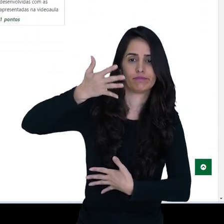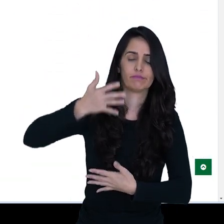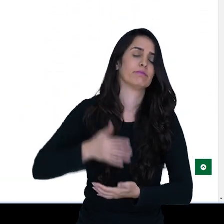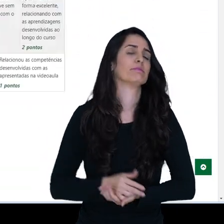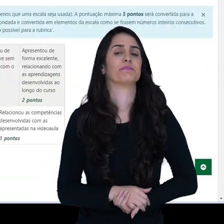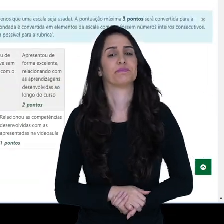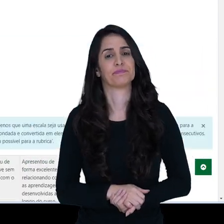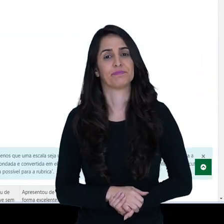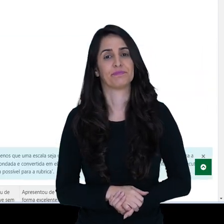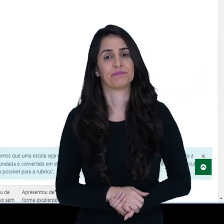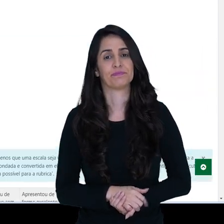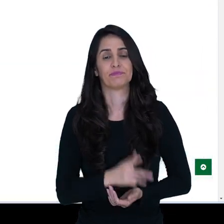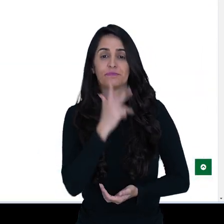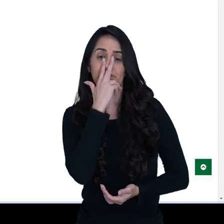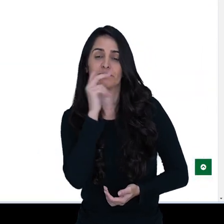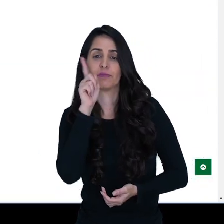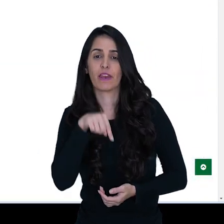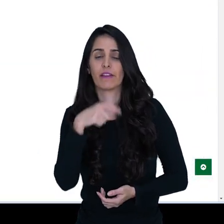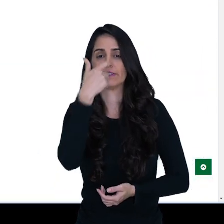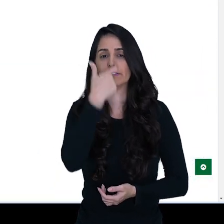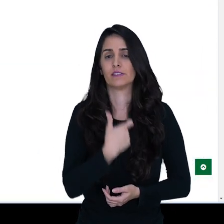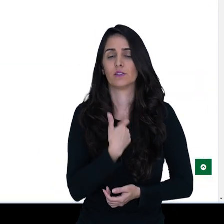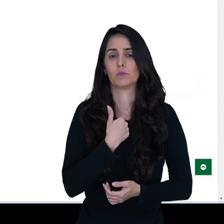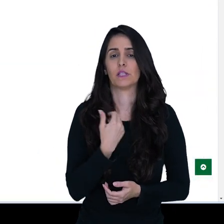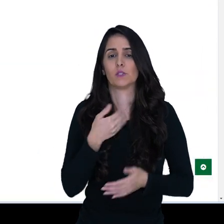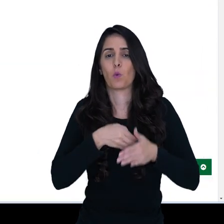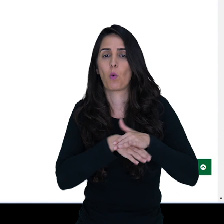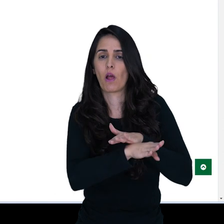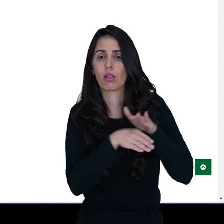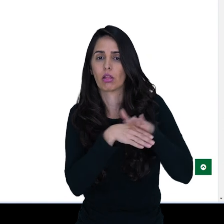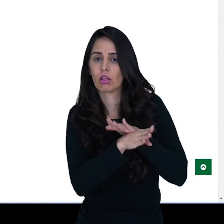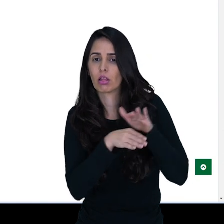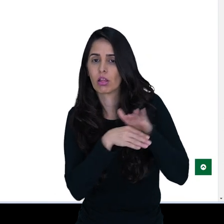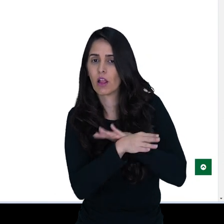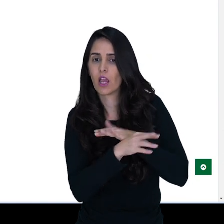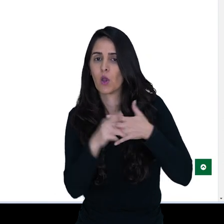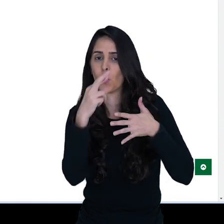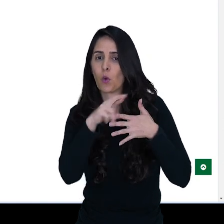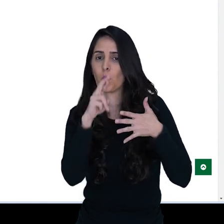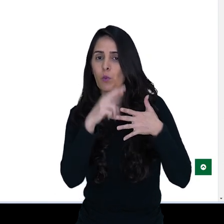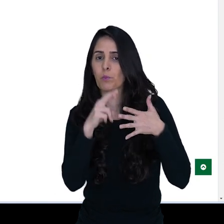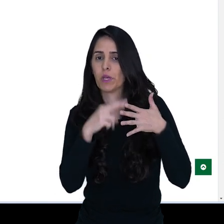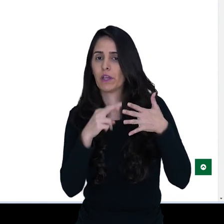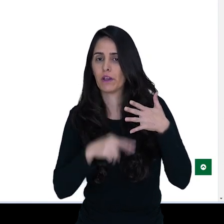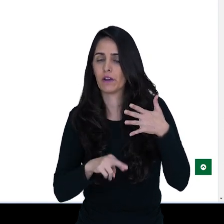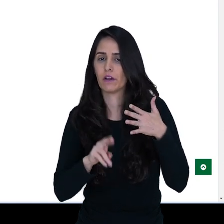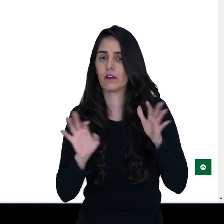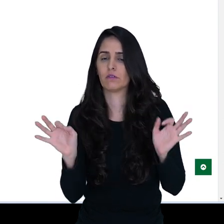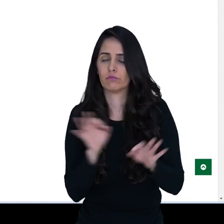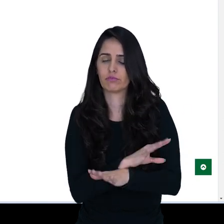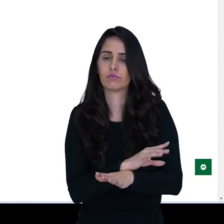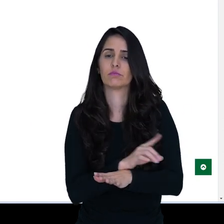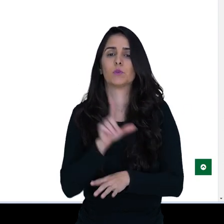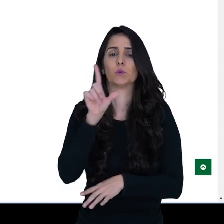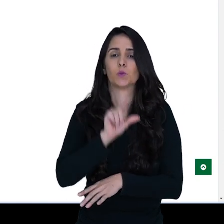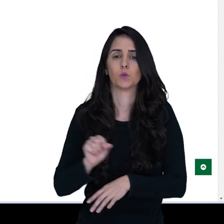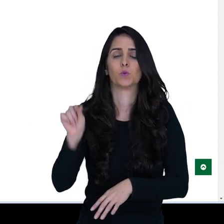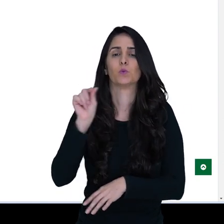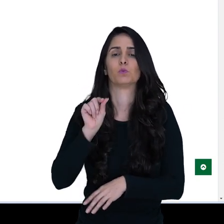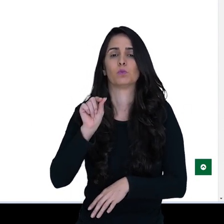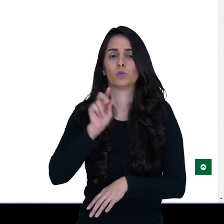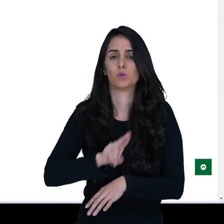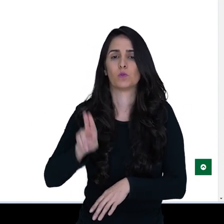aqui então É como se eu tivesse aí um banco de todas as minhas disponível para